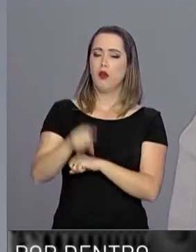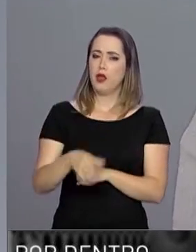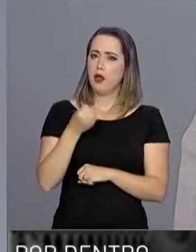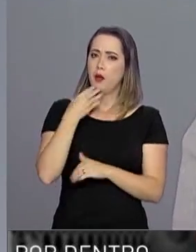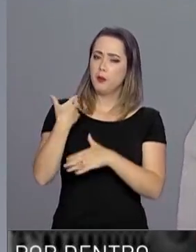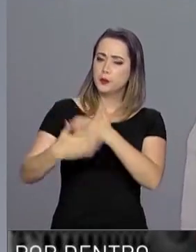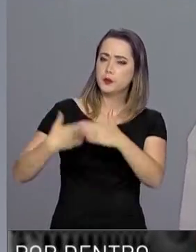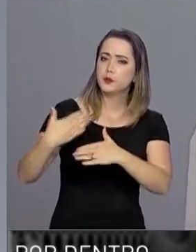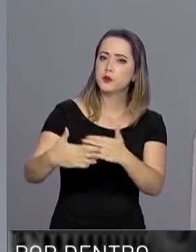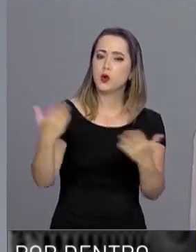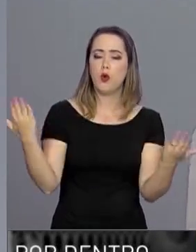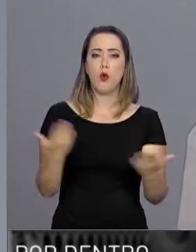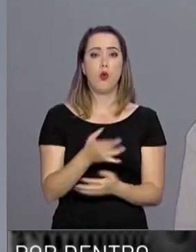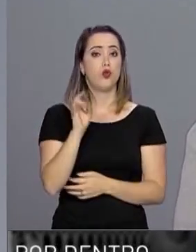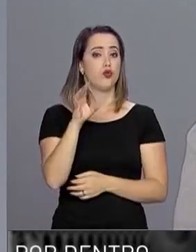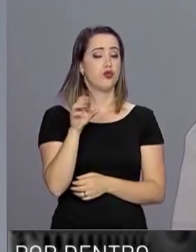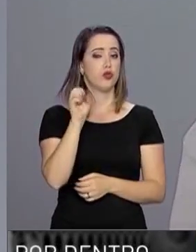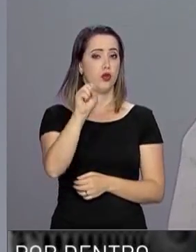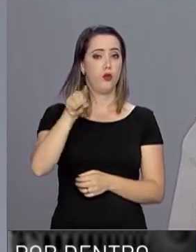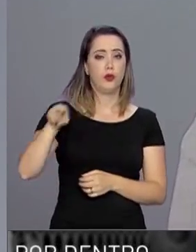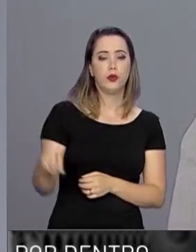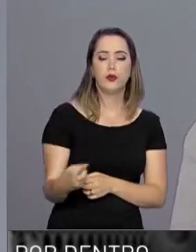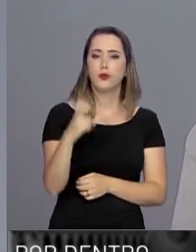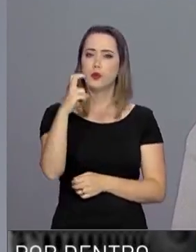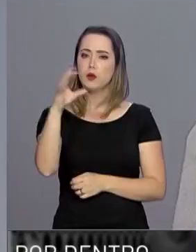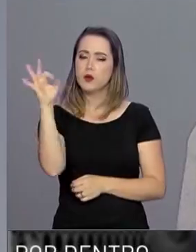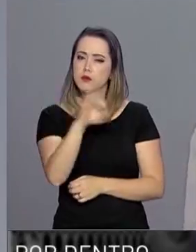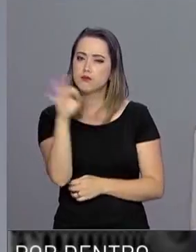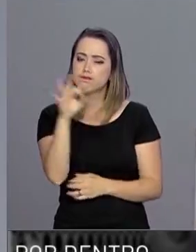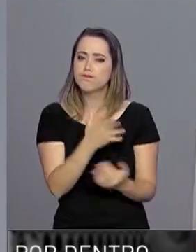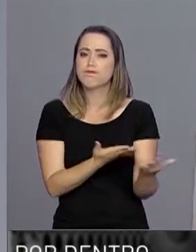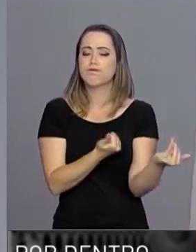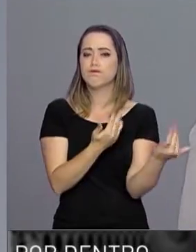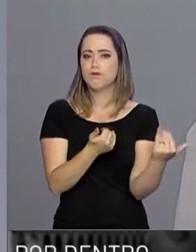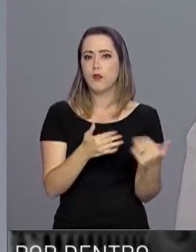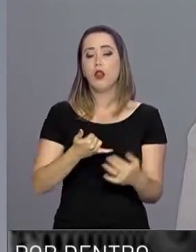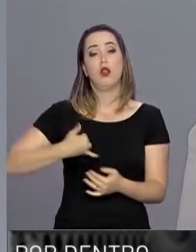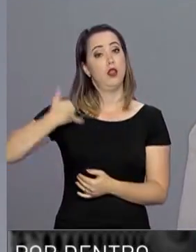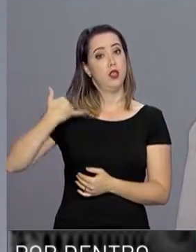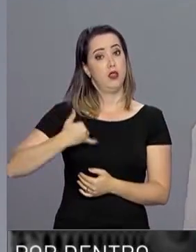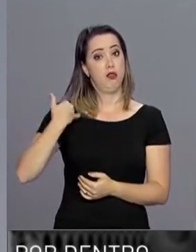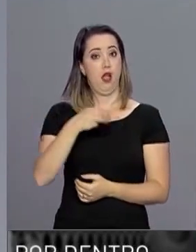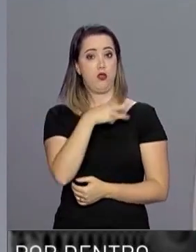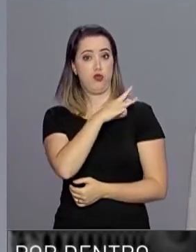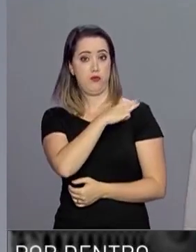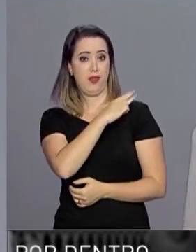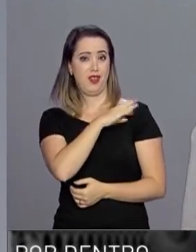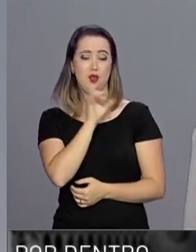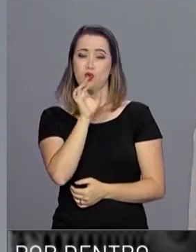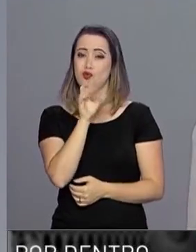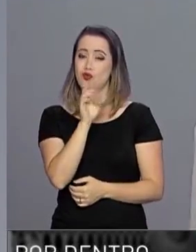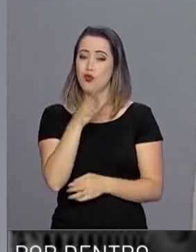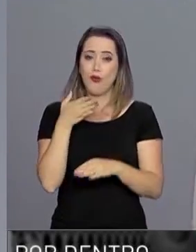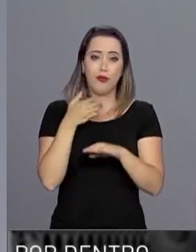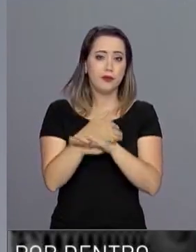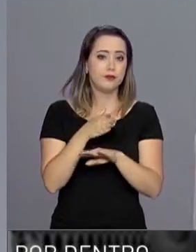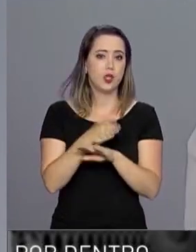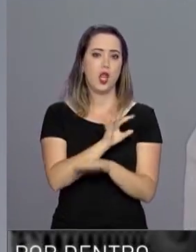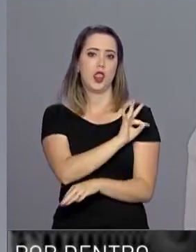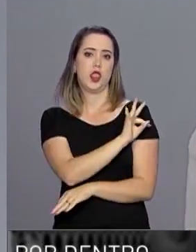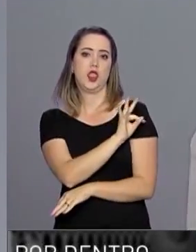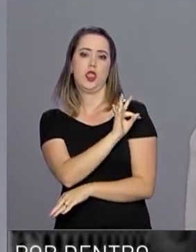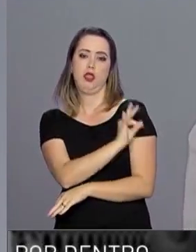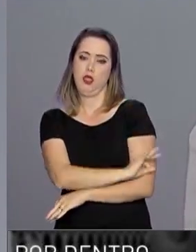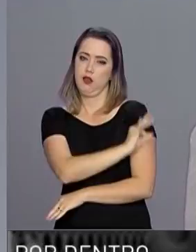temos hoje apenas 8,5% dos jovens brasileiros em idade do ensino médio frequentando escola, ensino técnico